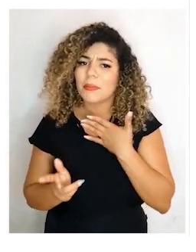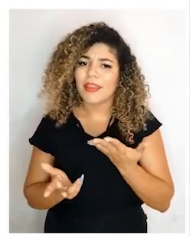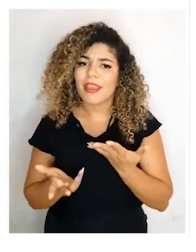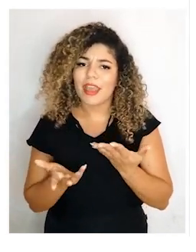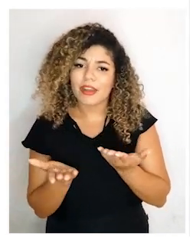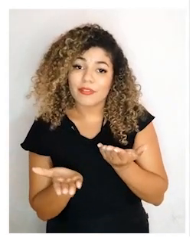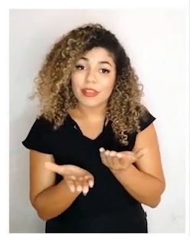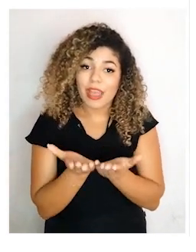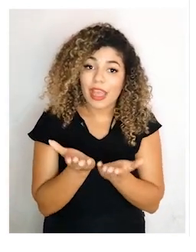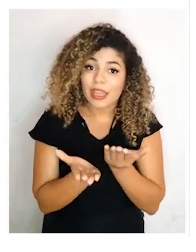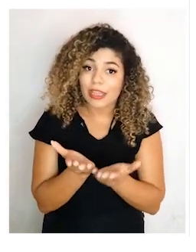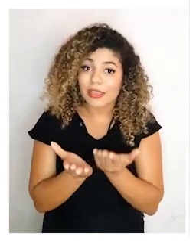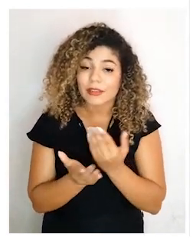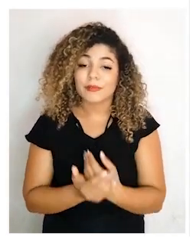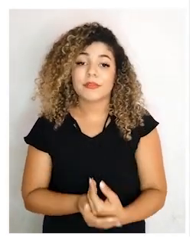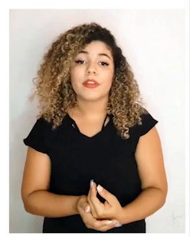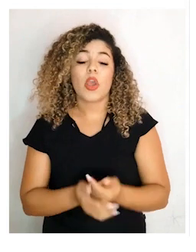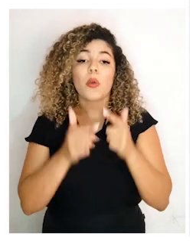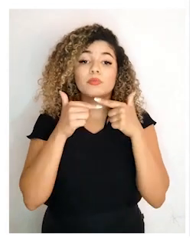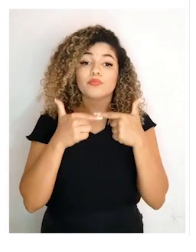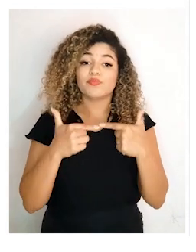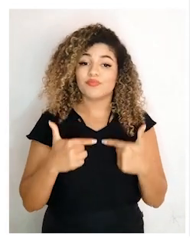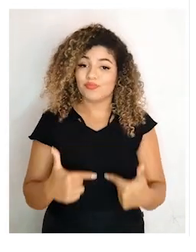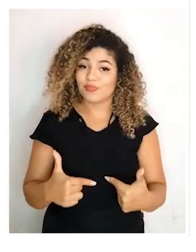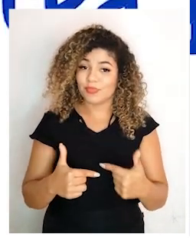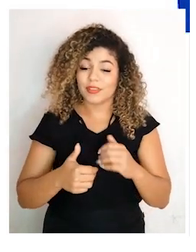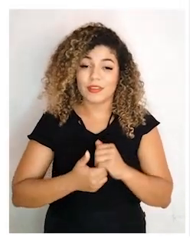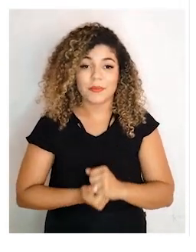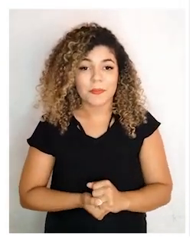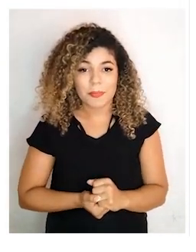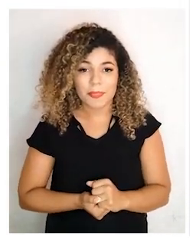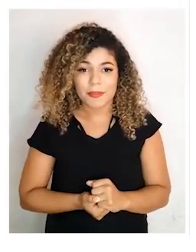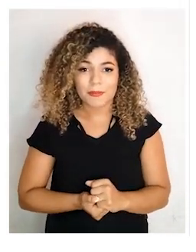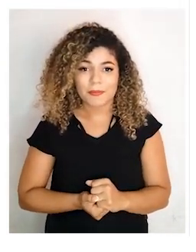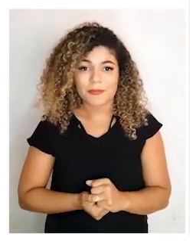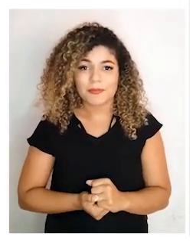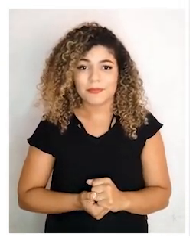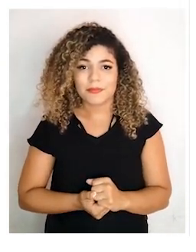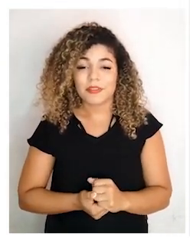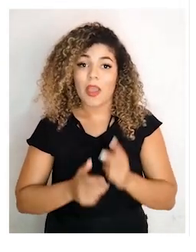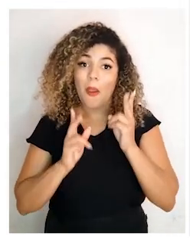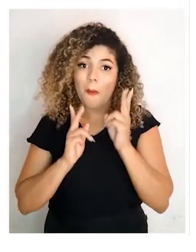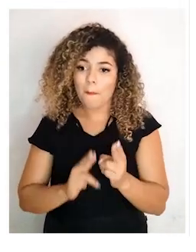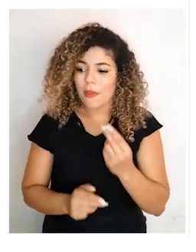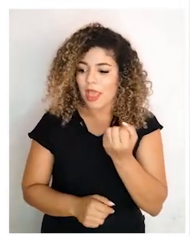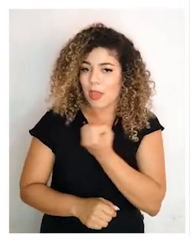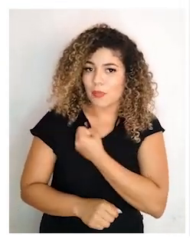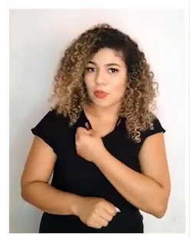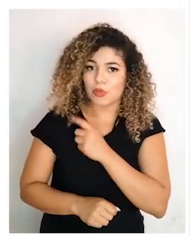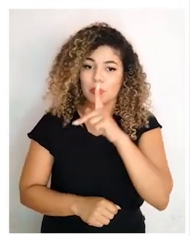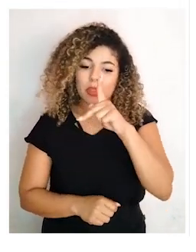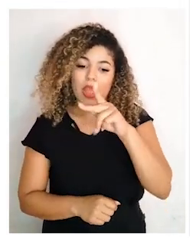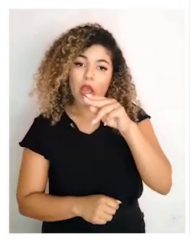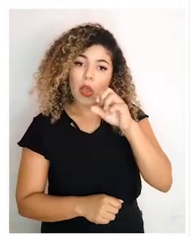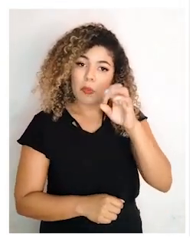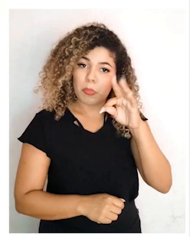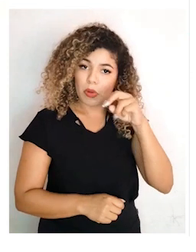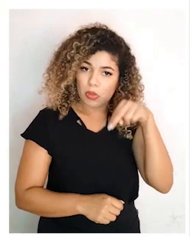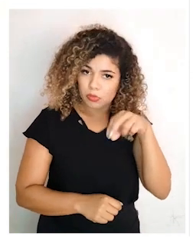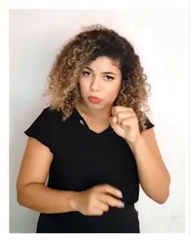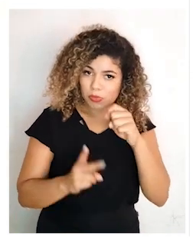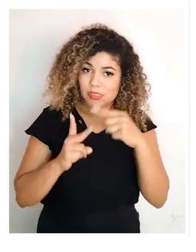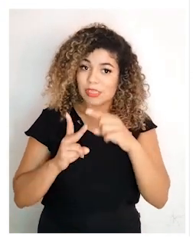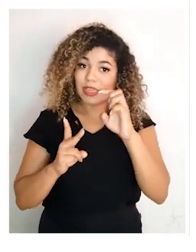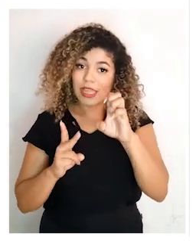equilíbrio com a carga neutra, ou seja, o mesmo número de prótons e elétrons.